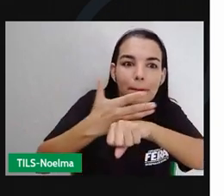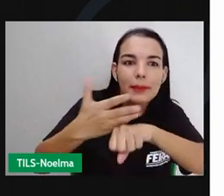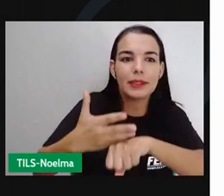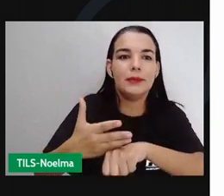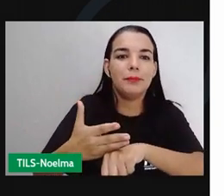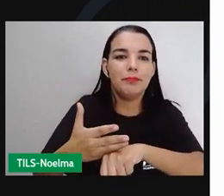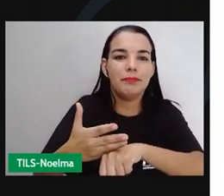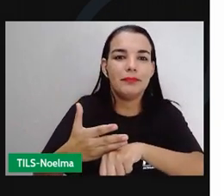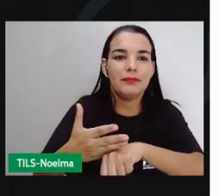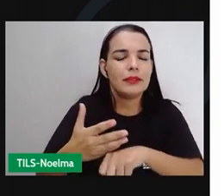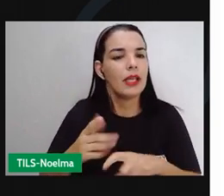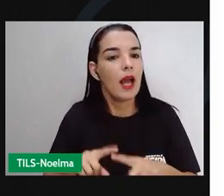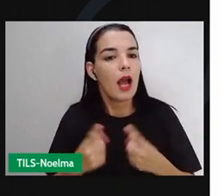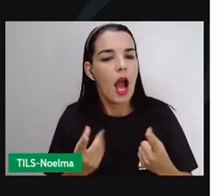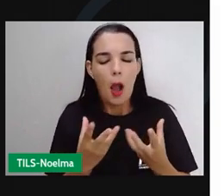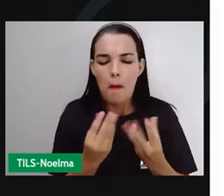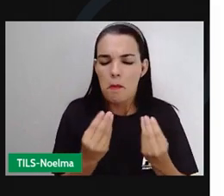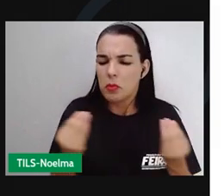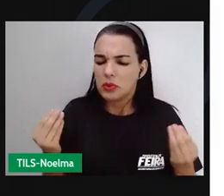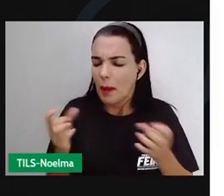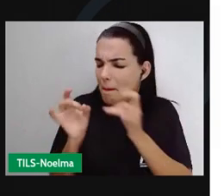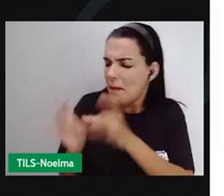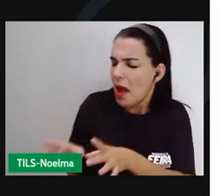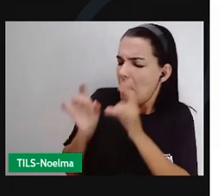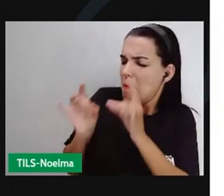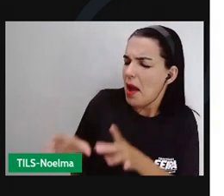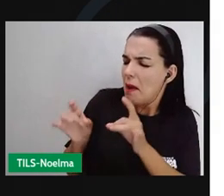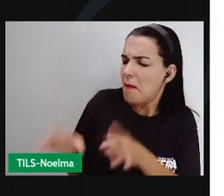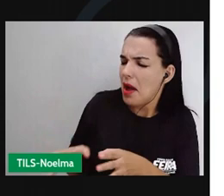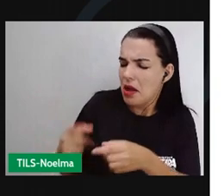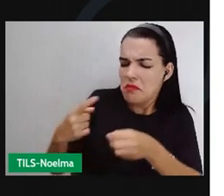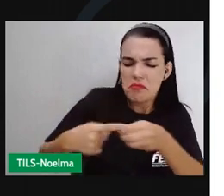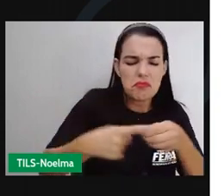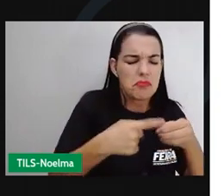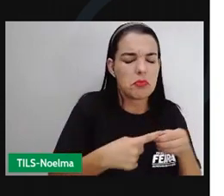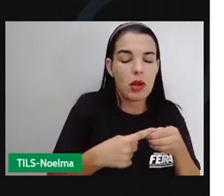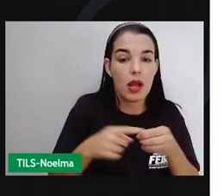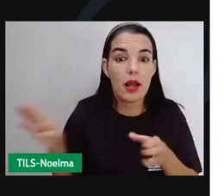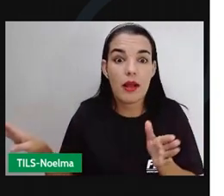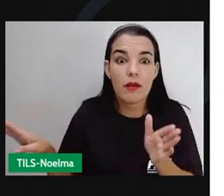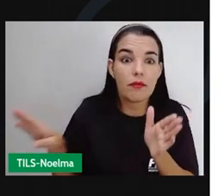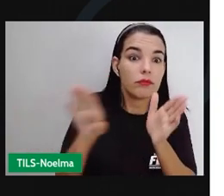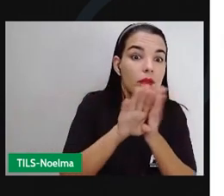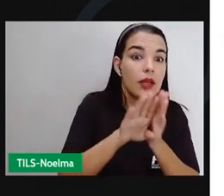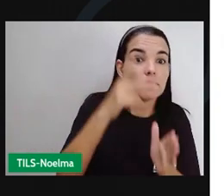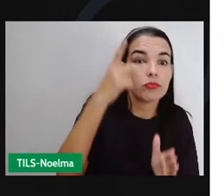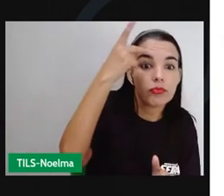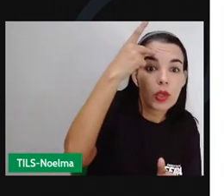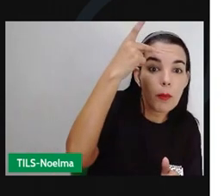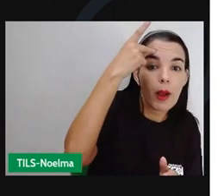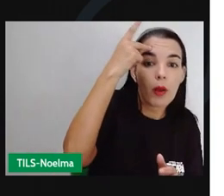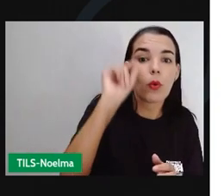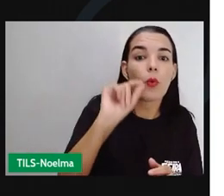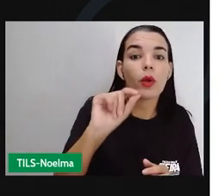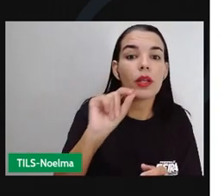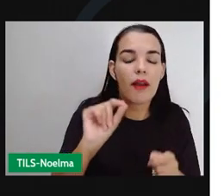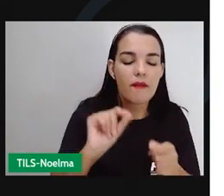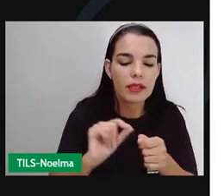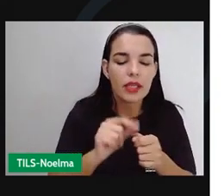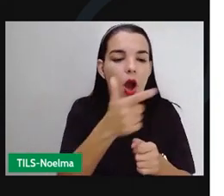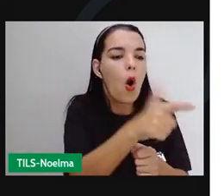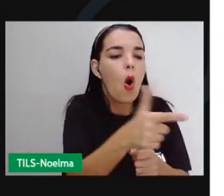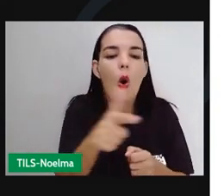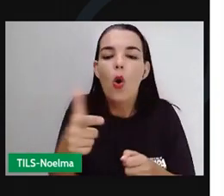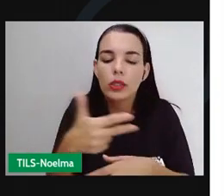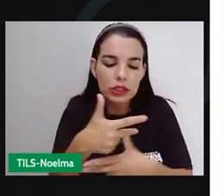Muitos abandonam as fazendas e vão morar na cidade de São Paulo, onde passam a exercer outras atividades em